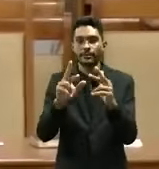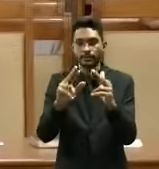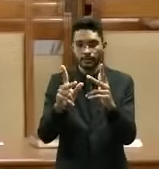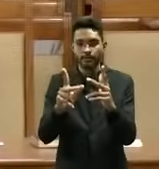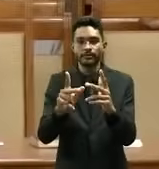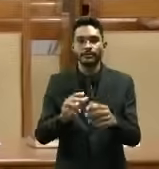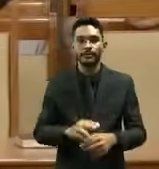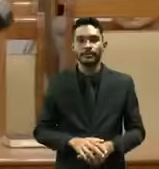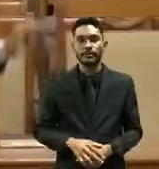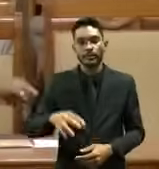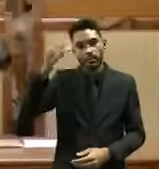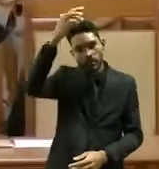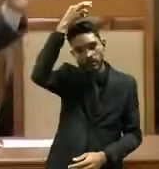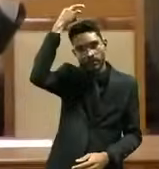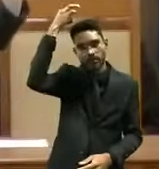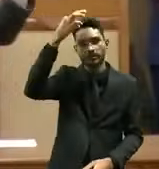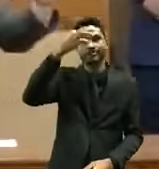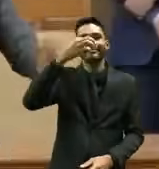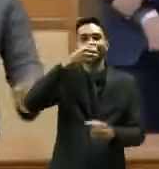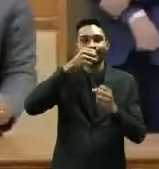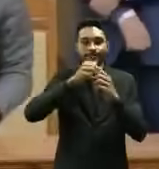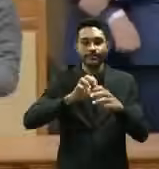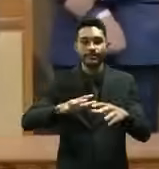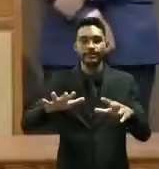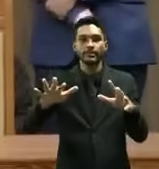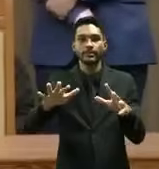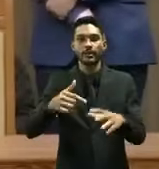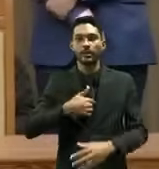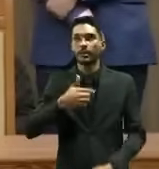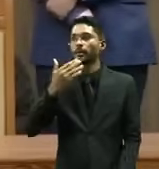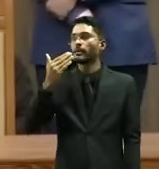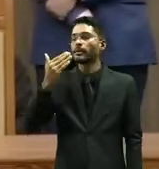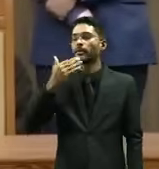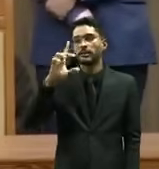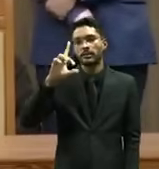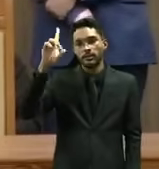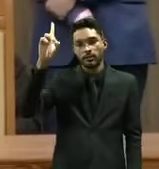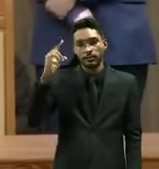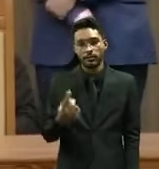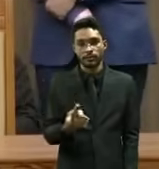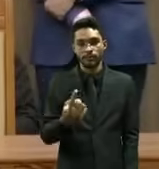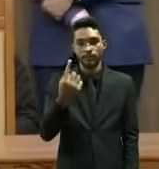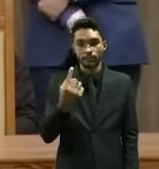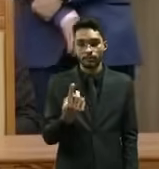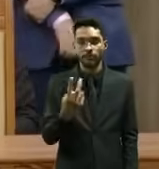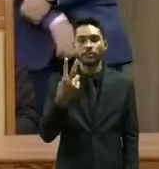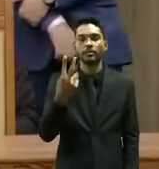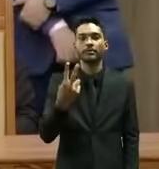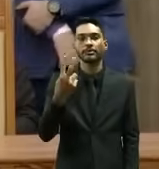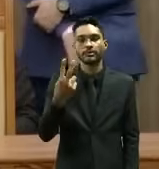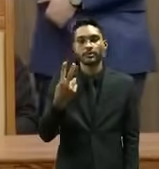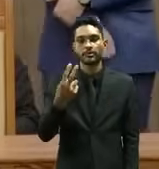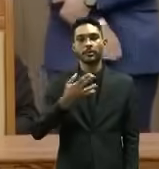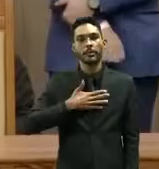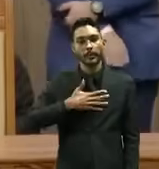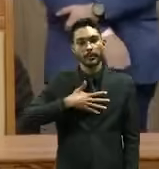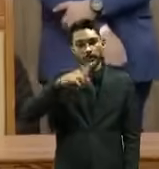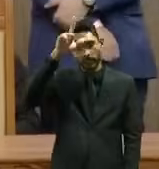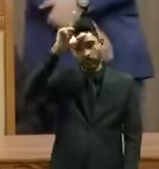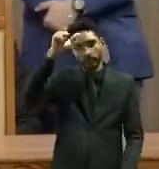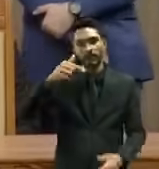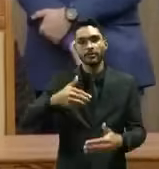estranhas eu peço a Deus duas coisas no meu ministério Olhe para cá duas coisas eu peço a Deus